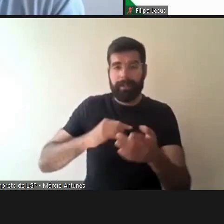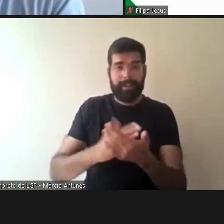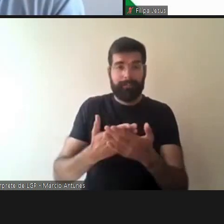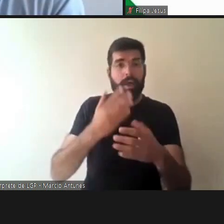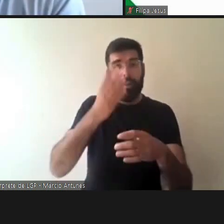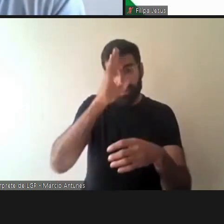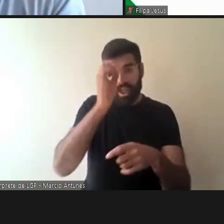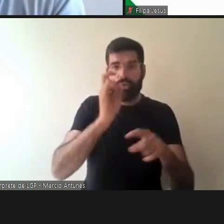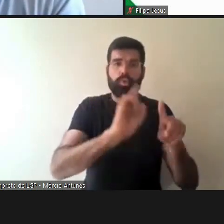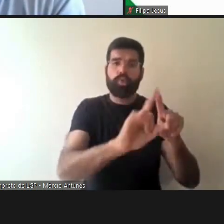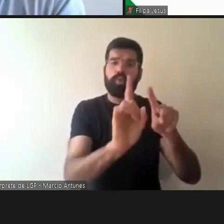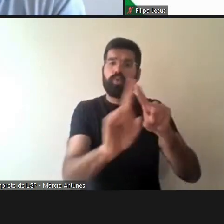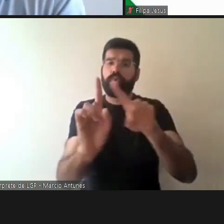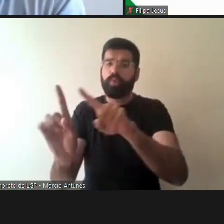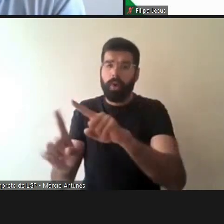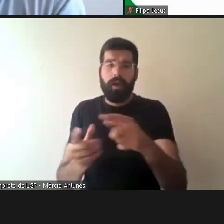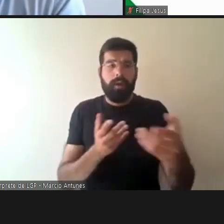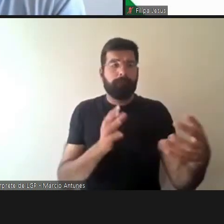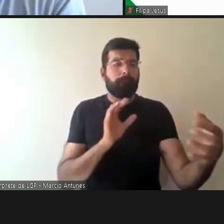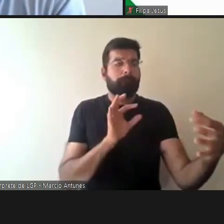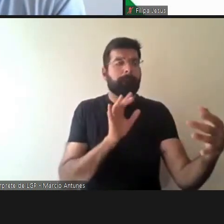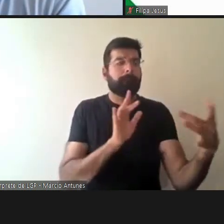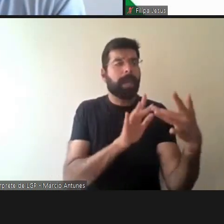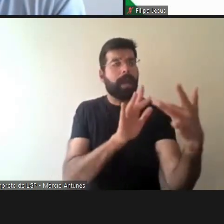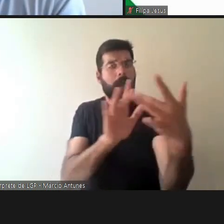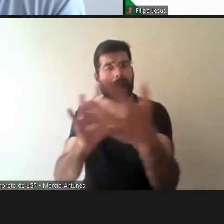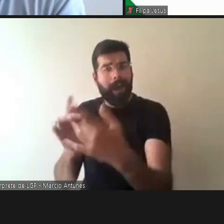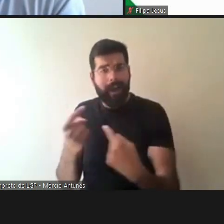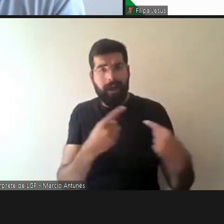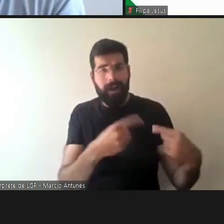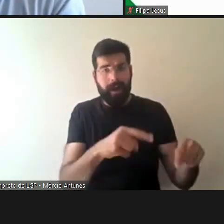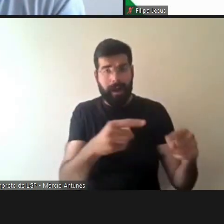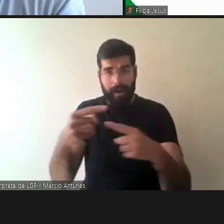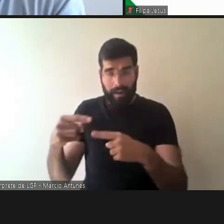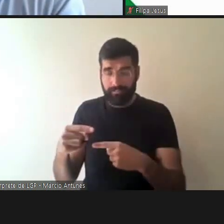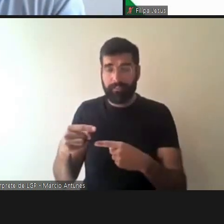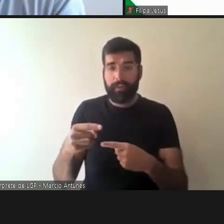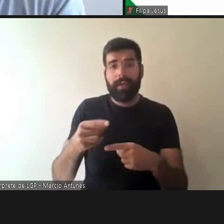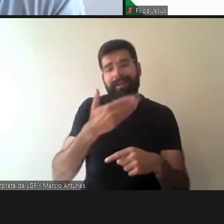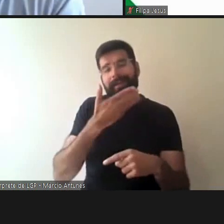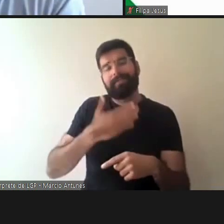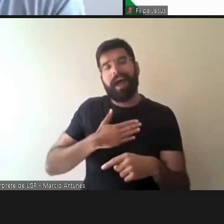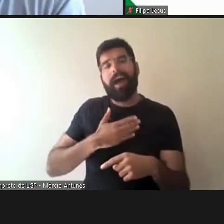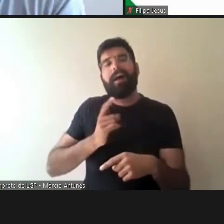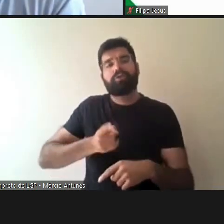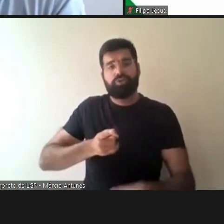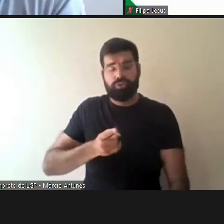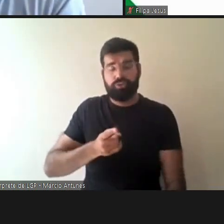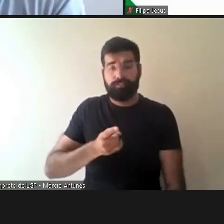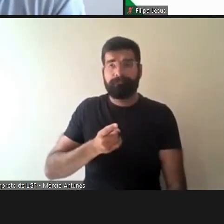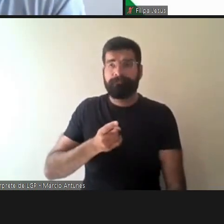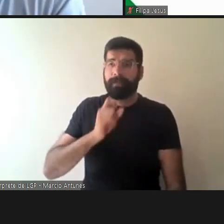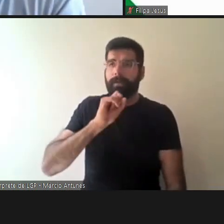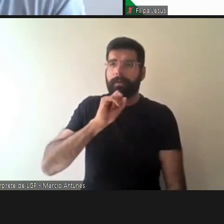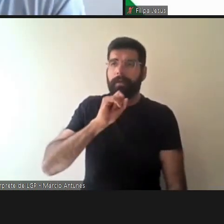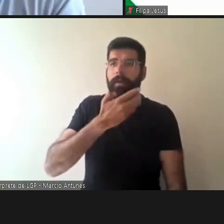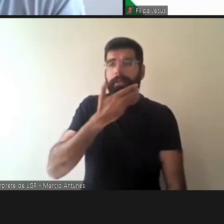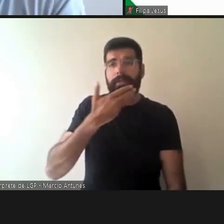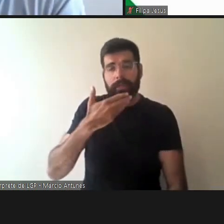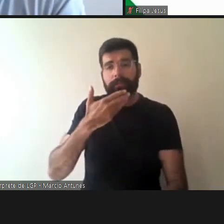Pensamos nós que seriam os interlocutores que nos facilitariam a chegada